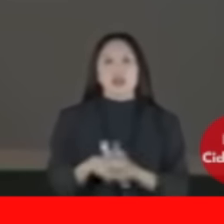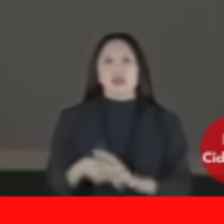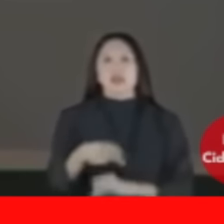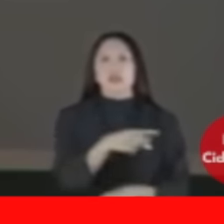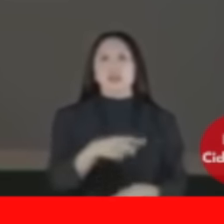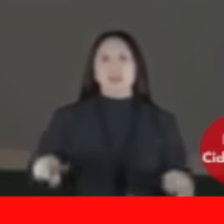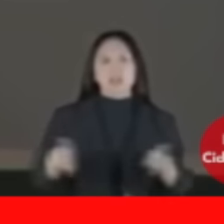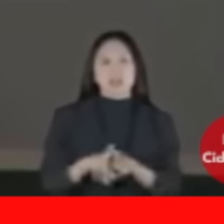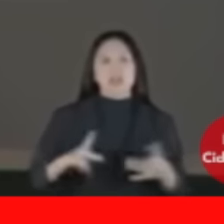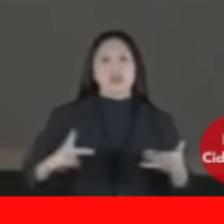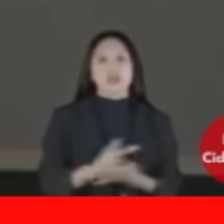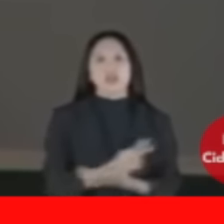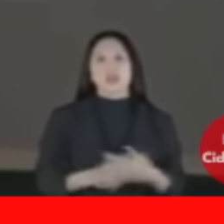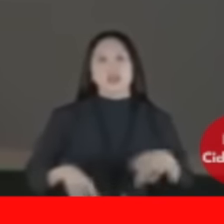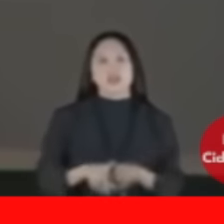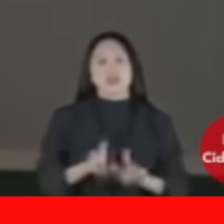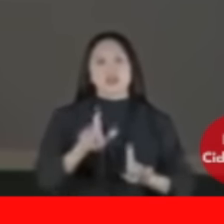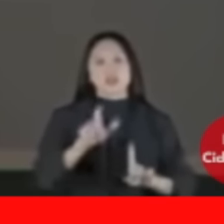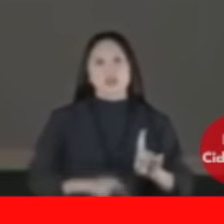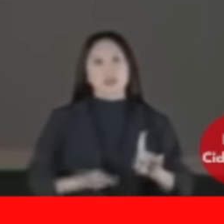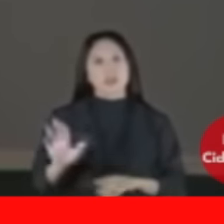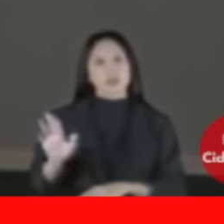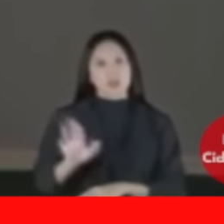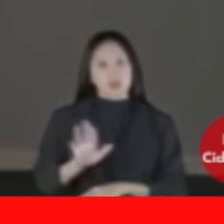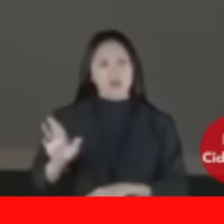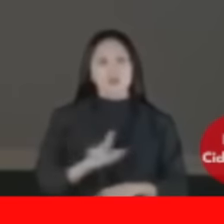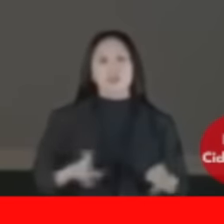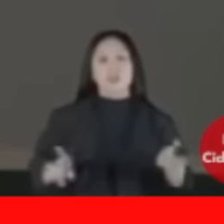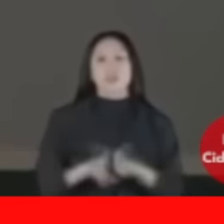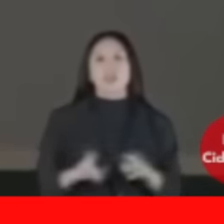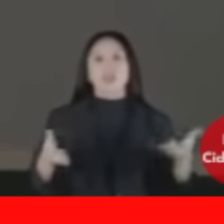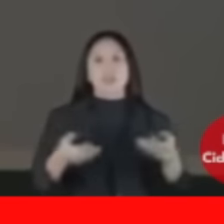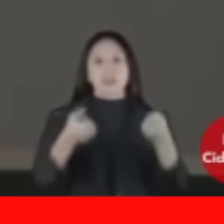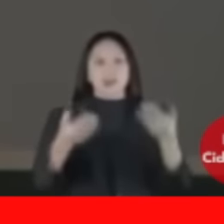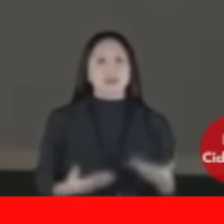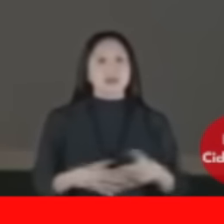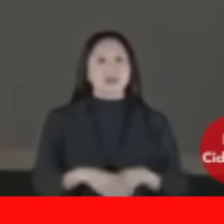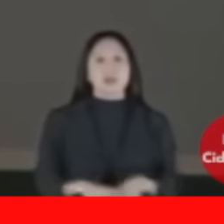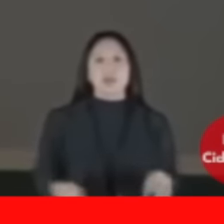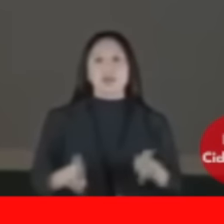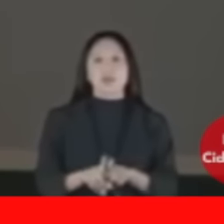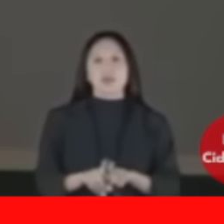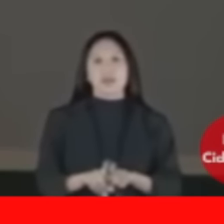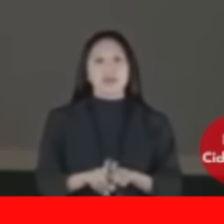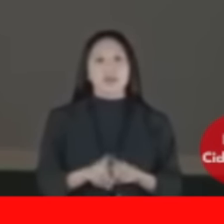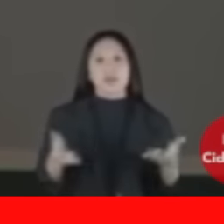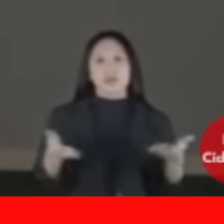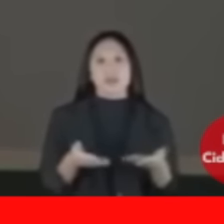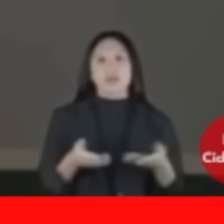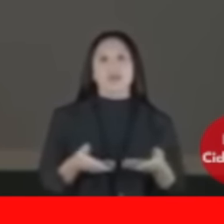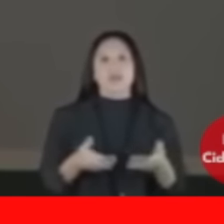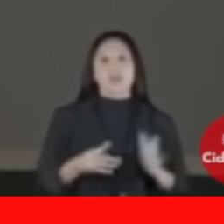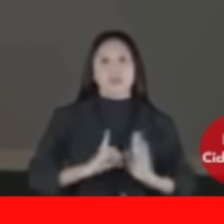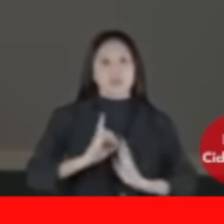bem privado do presidente Luiz Inácio Lula da Silva. Portanto, em absoluto respeito ao decreto